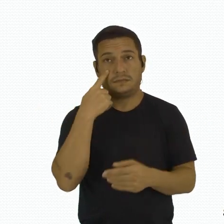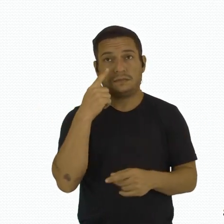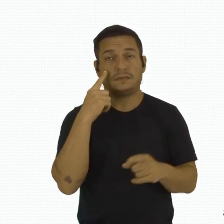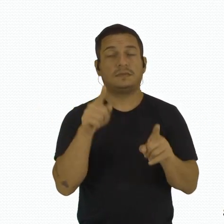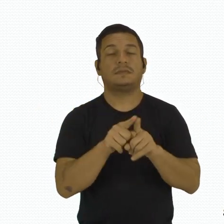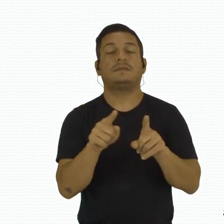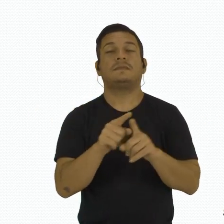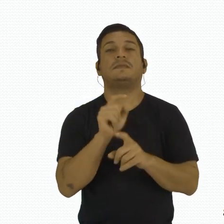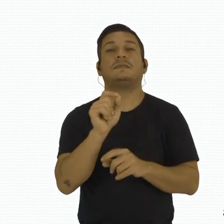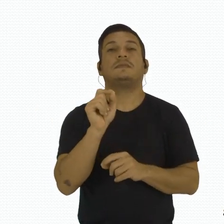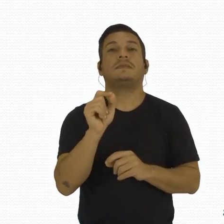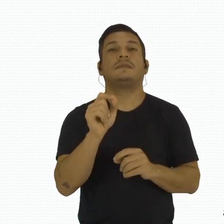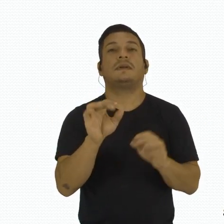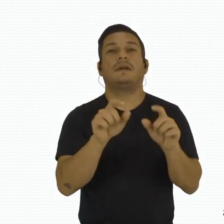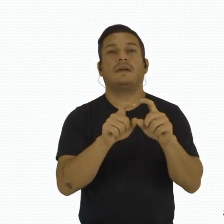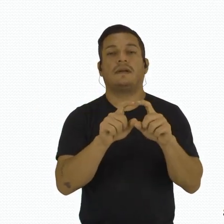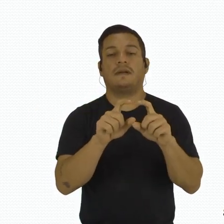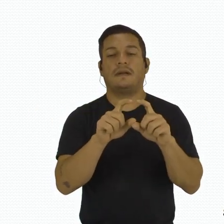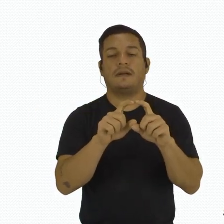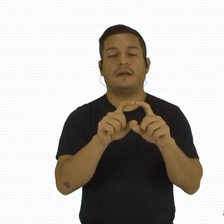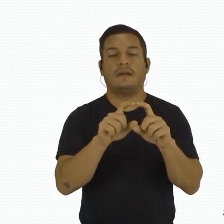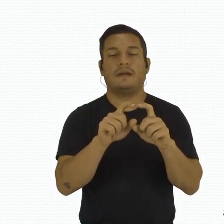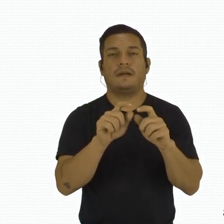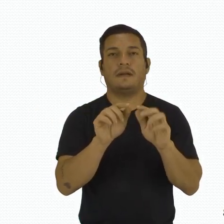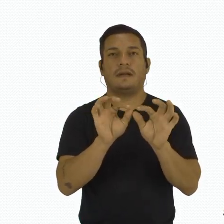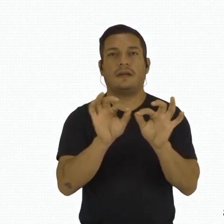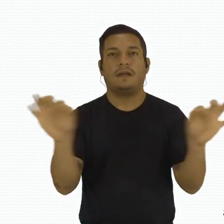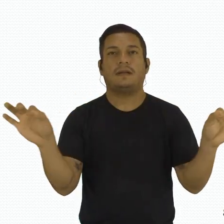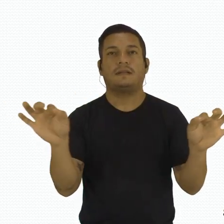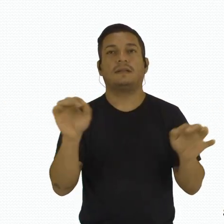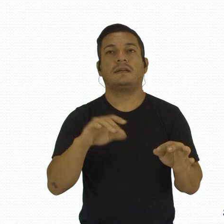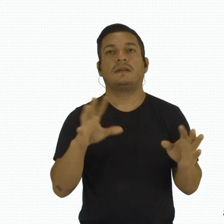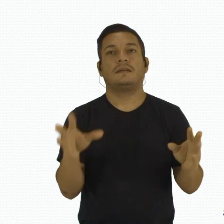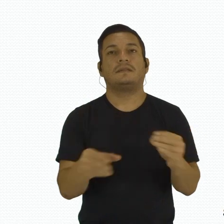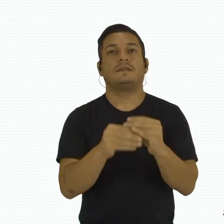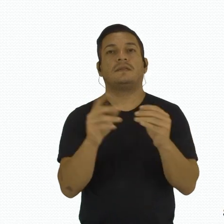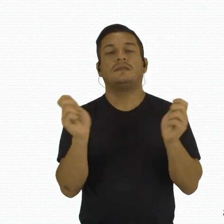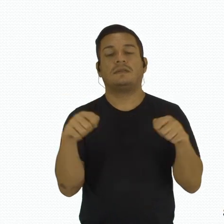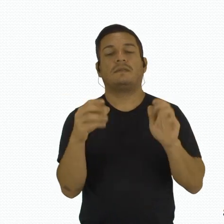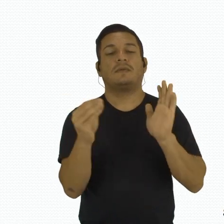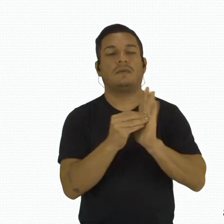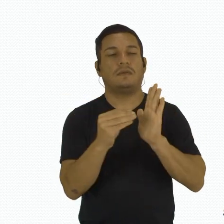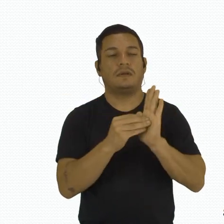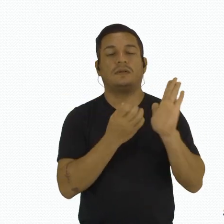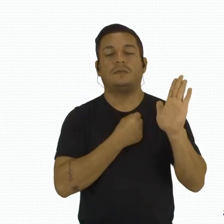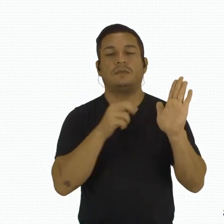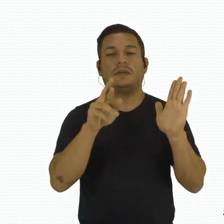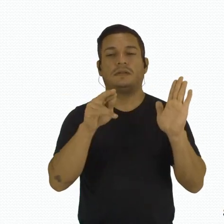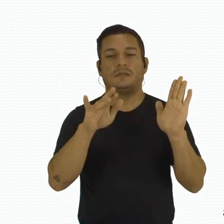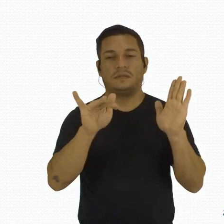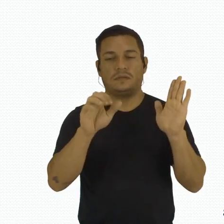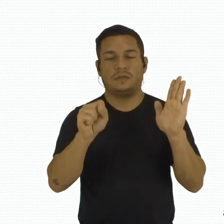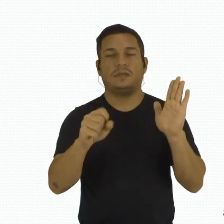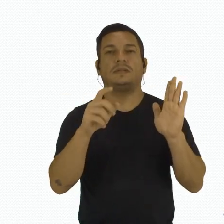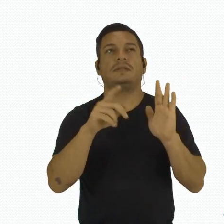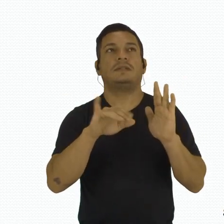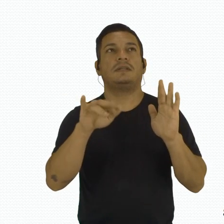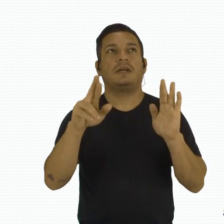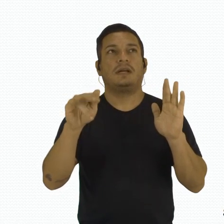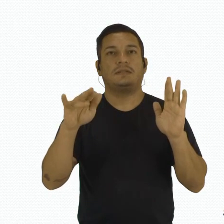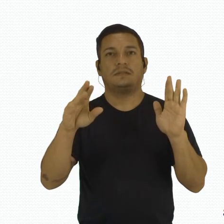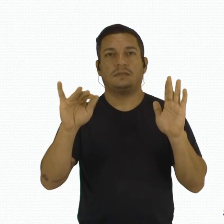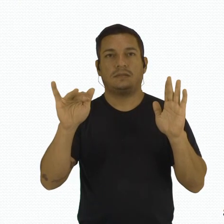nossa reta real completamente, ou seja, a gente agora é capaz de colocar tanto números racionais como números irracionais,